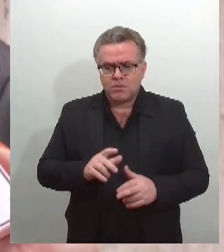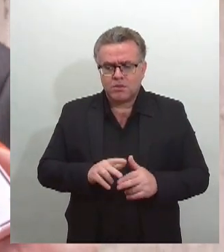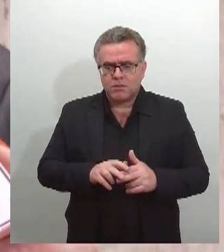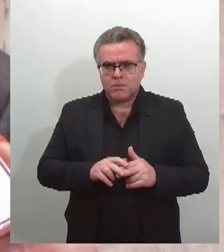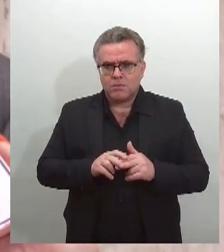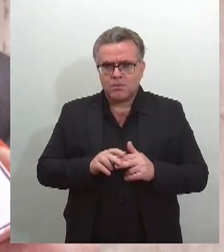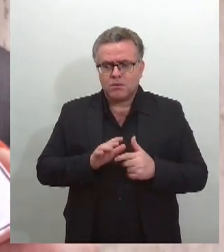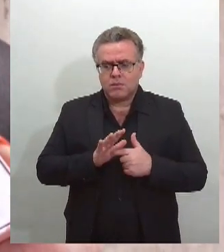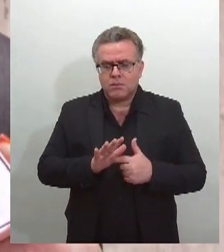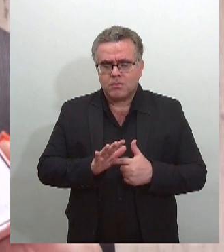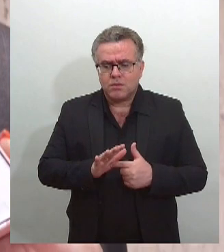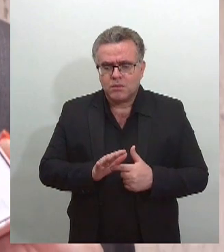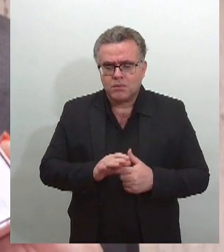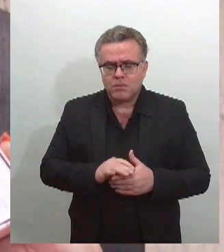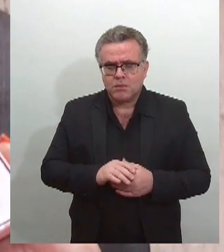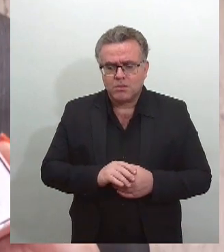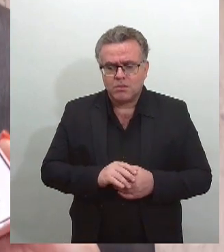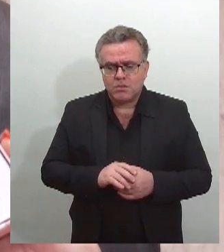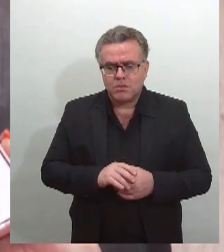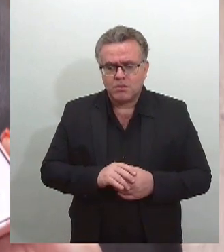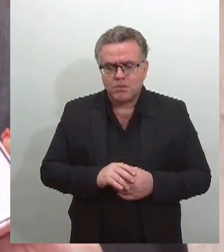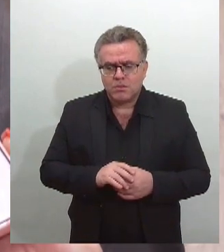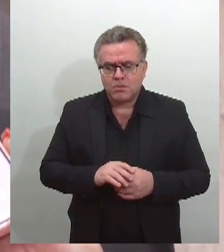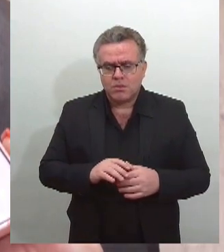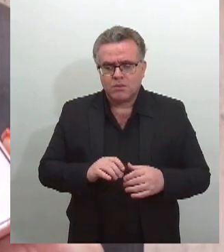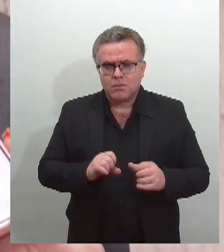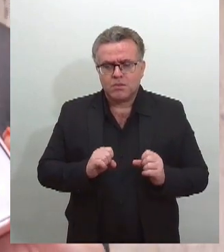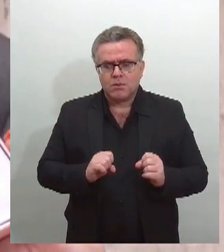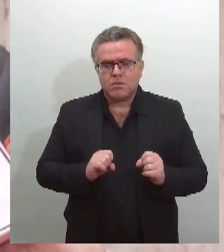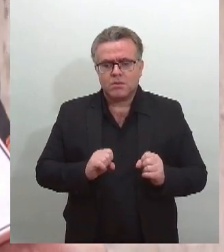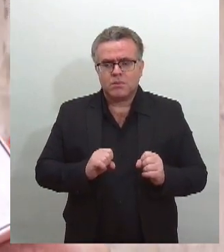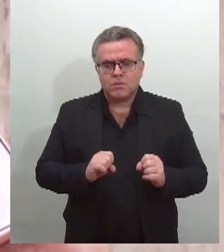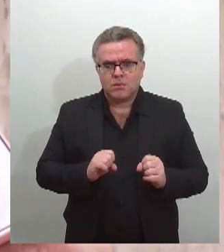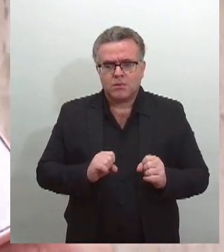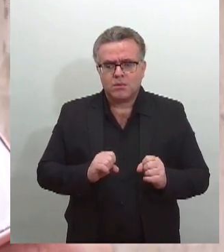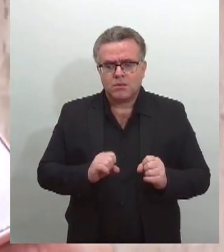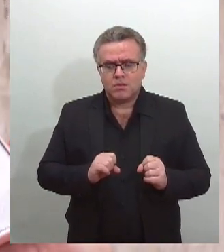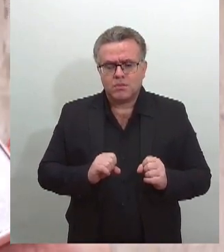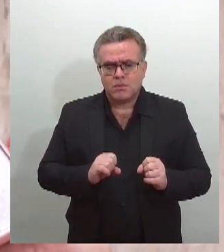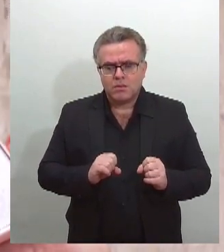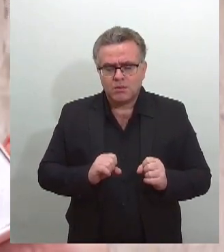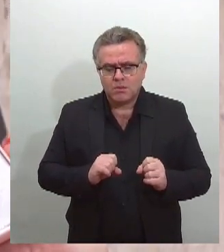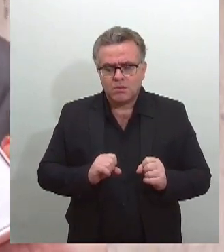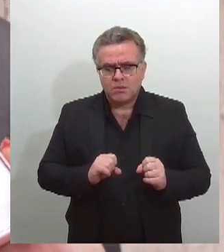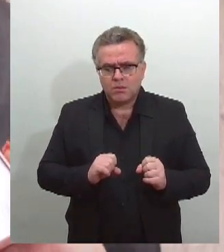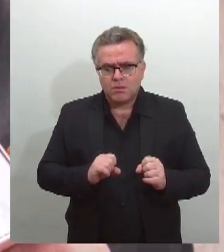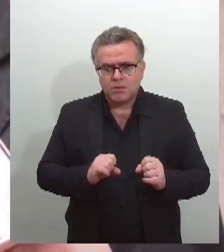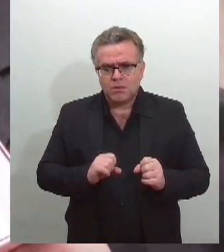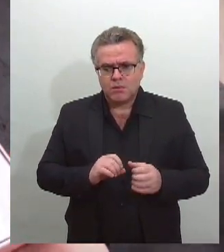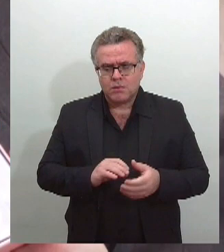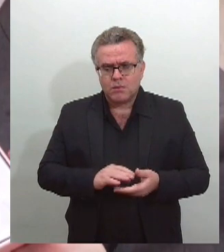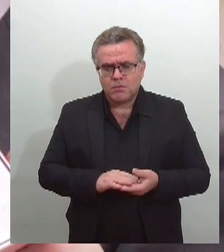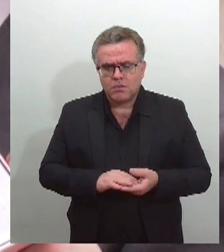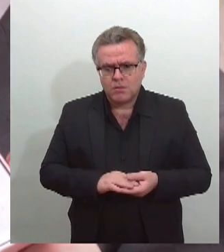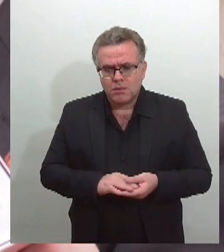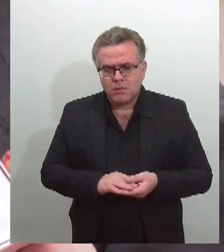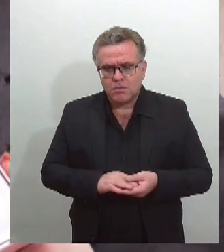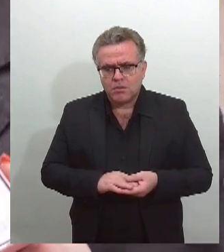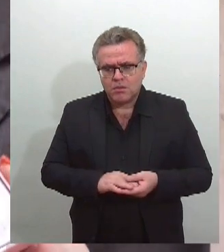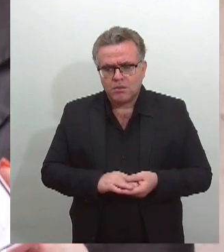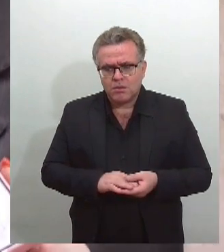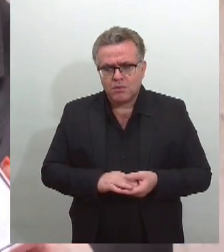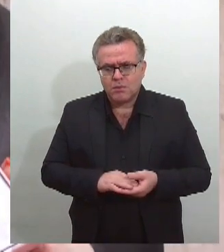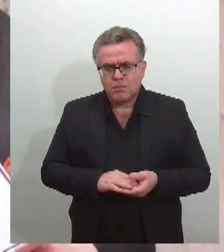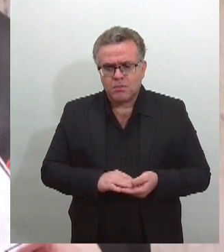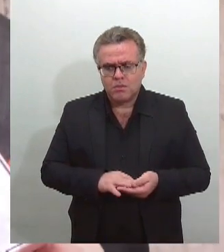possamos, junto ao governo do estado, junto ao governo federal, junto à Endagro, à Embrapa, à própria Universidade